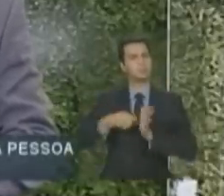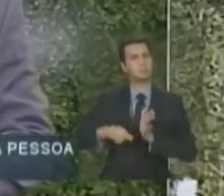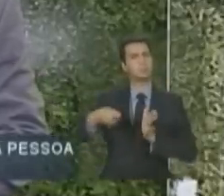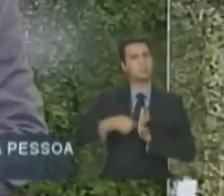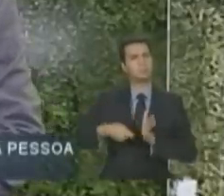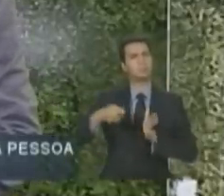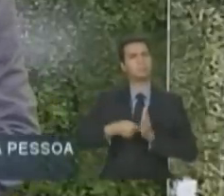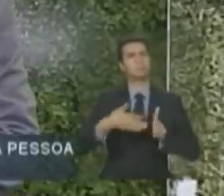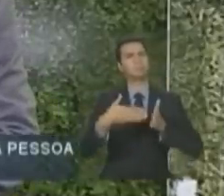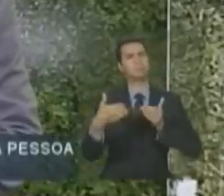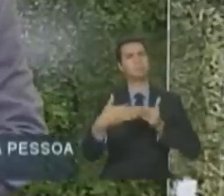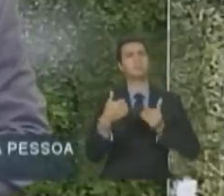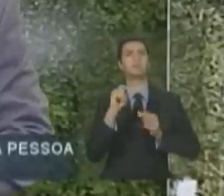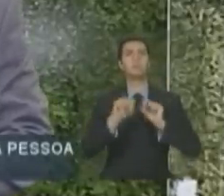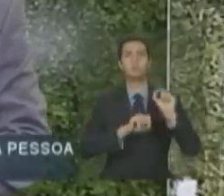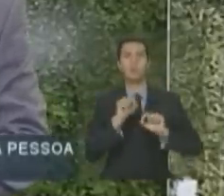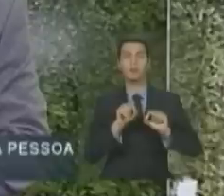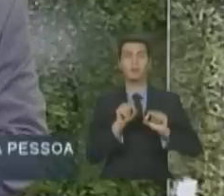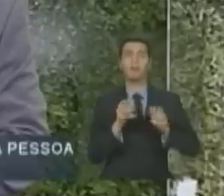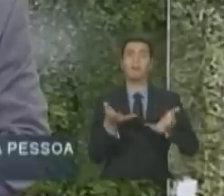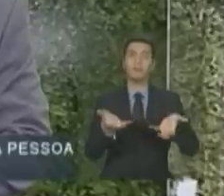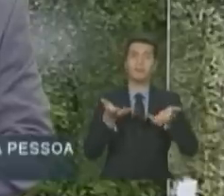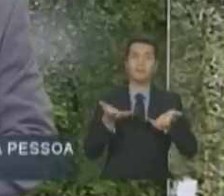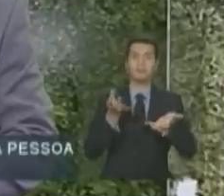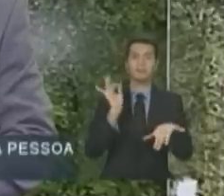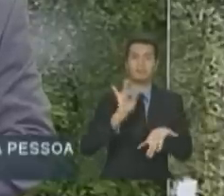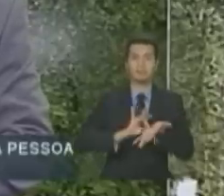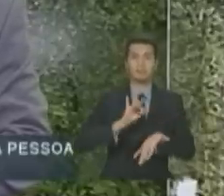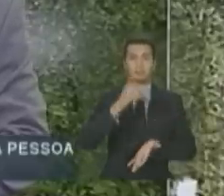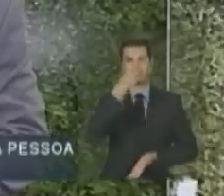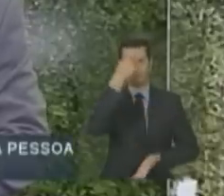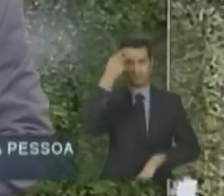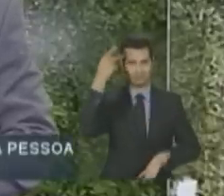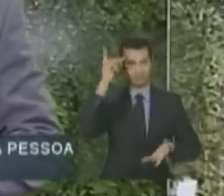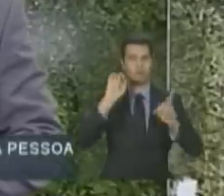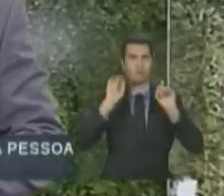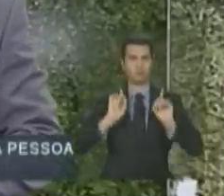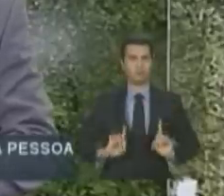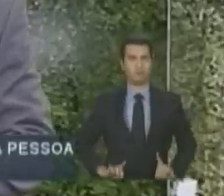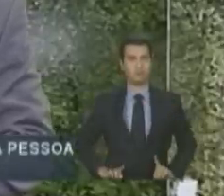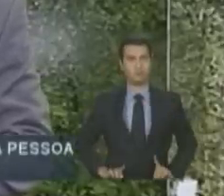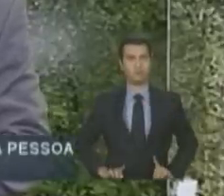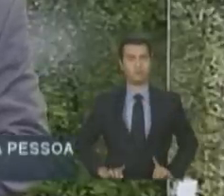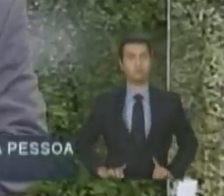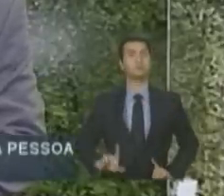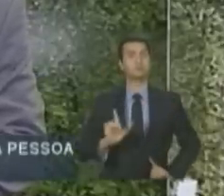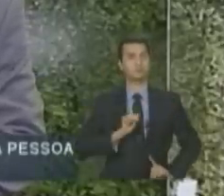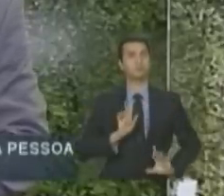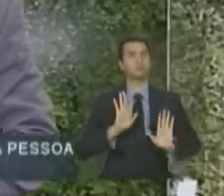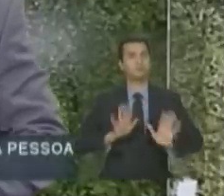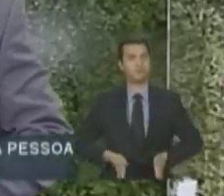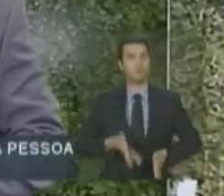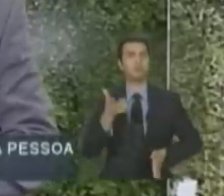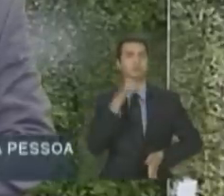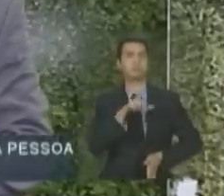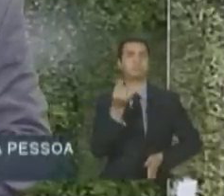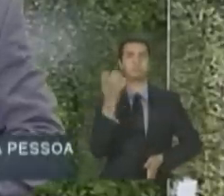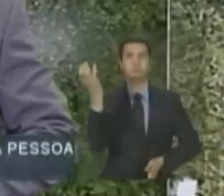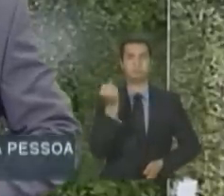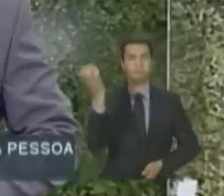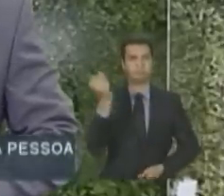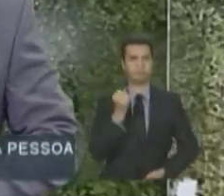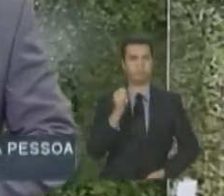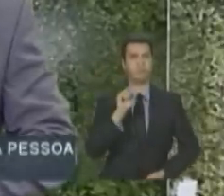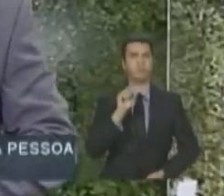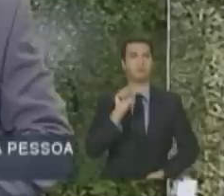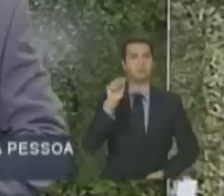deficiência, que é a garantia, né, das pessoas com deficiência que recebem o benefício de prestação continuada, né,